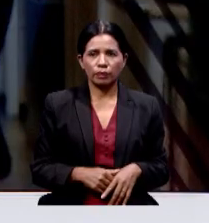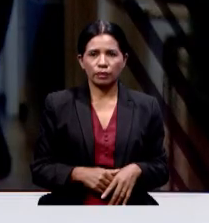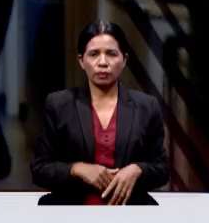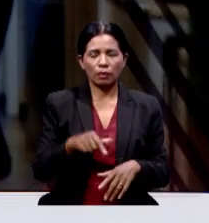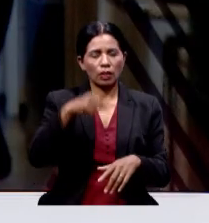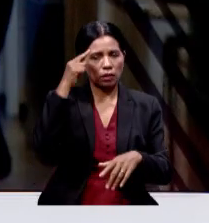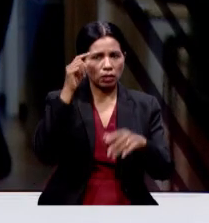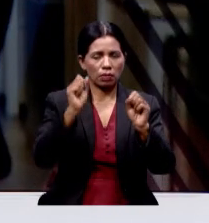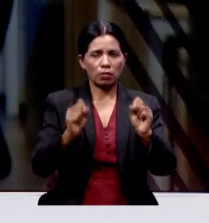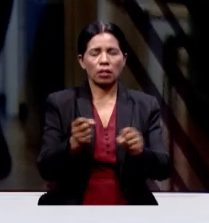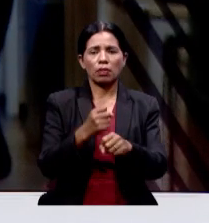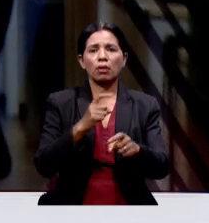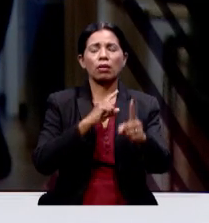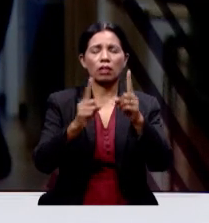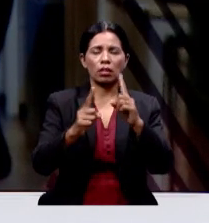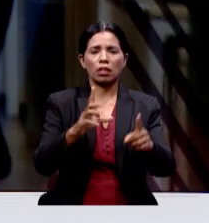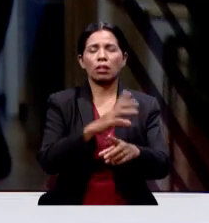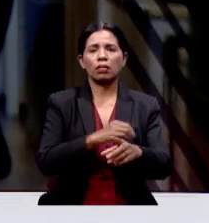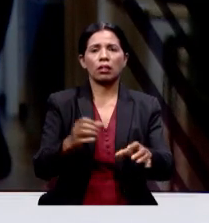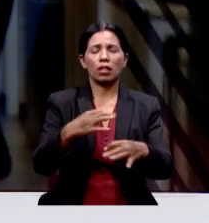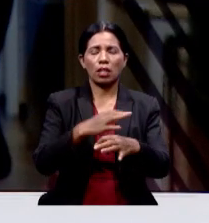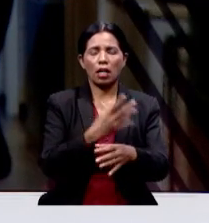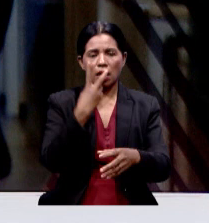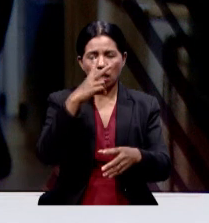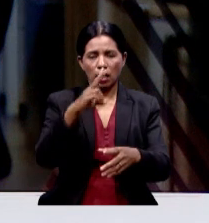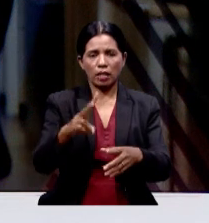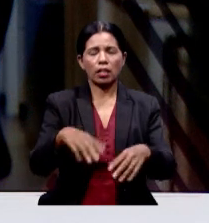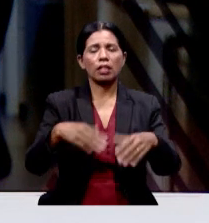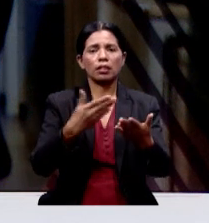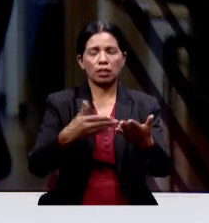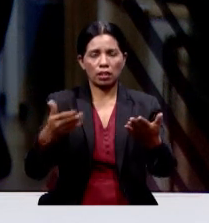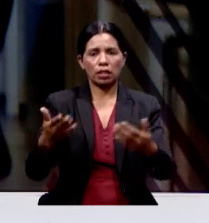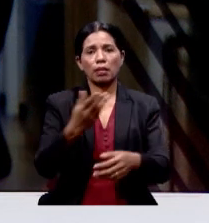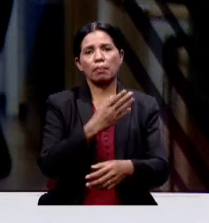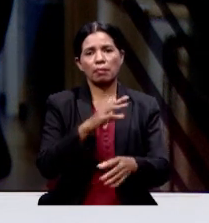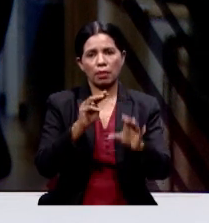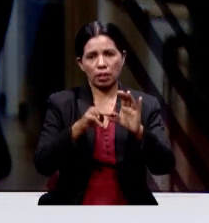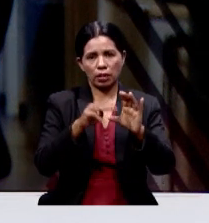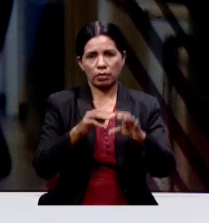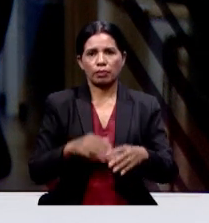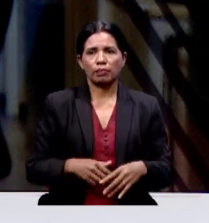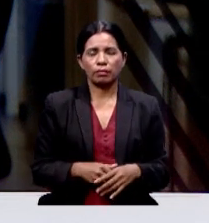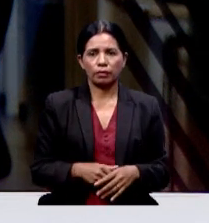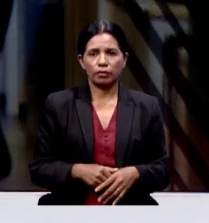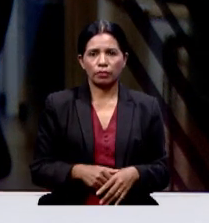Governo CBL halou intervenção, onde normaliza folha incessante e mercado.